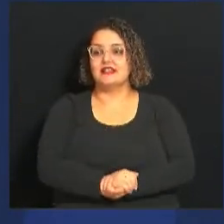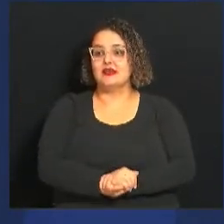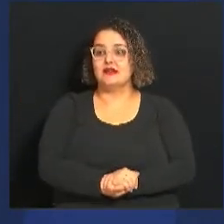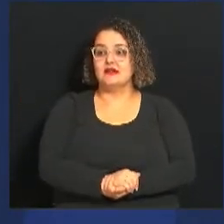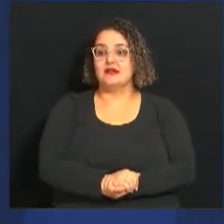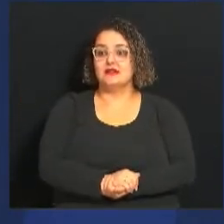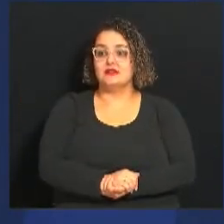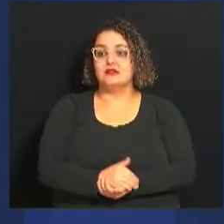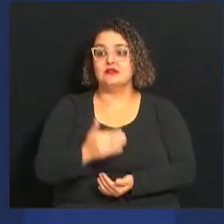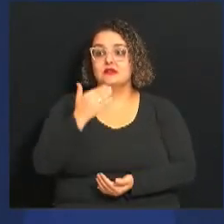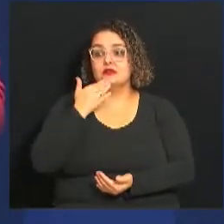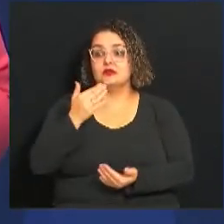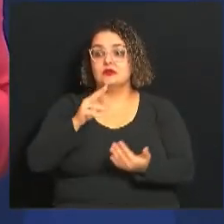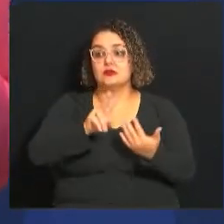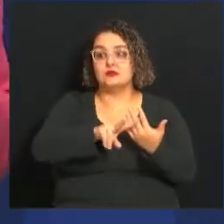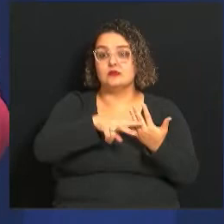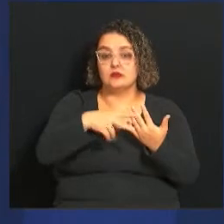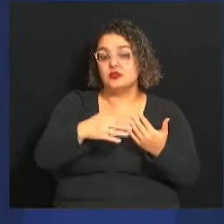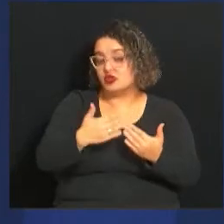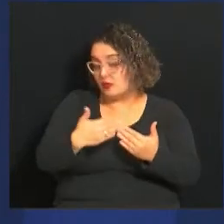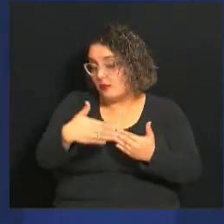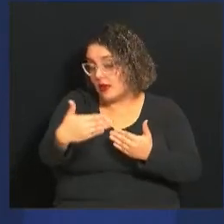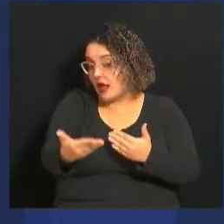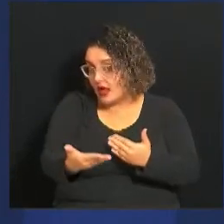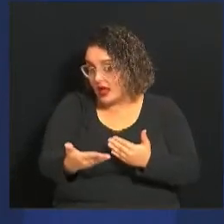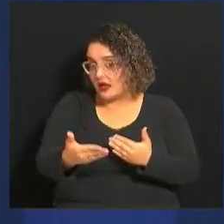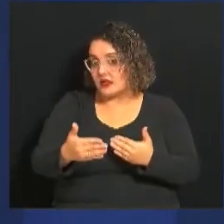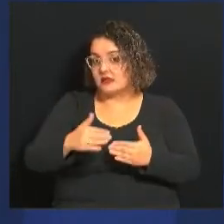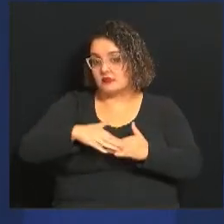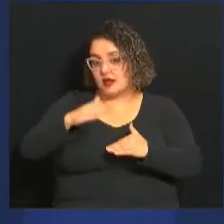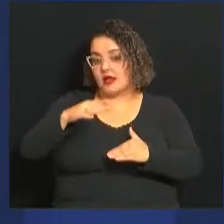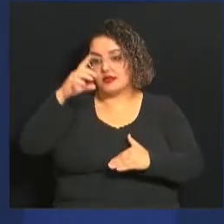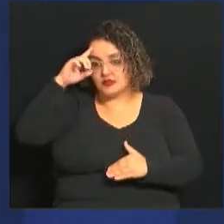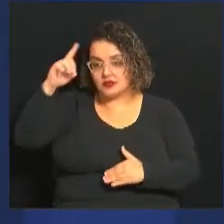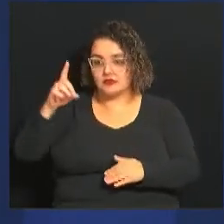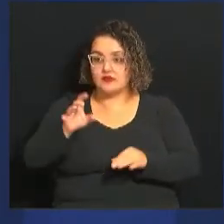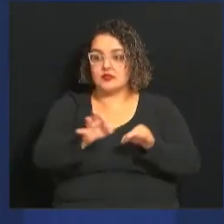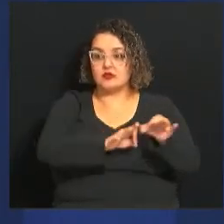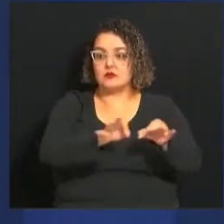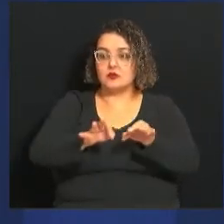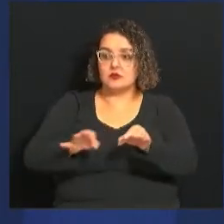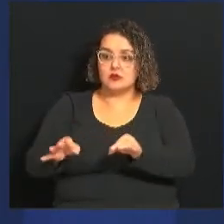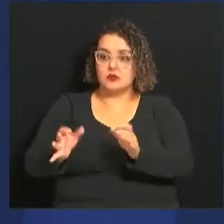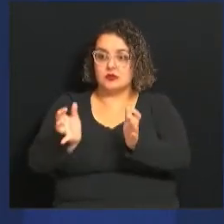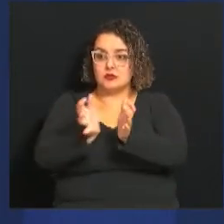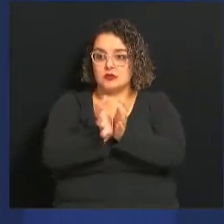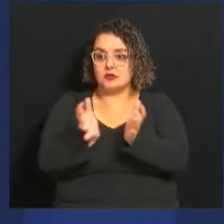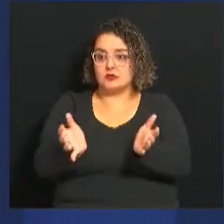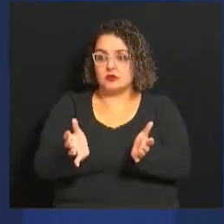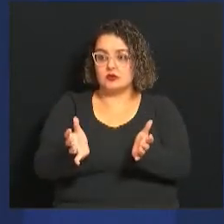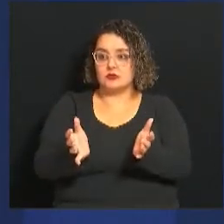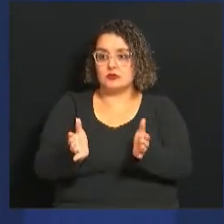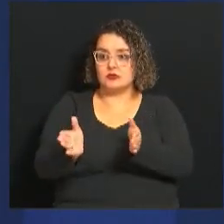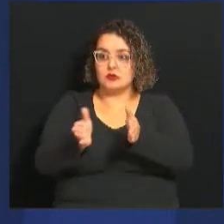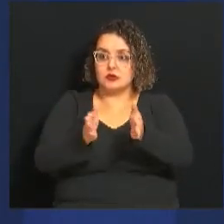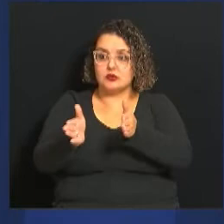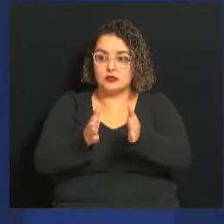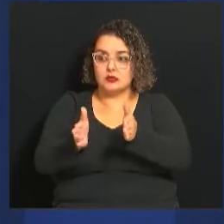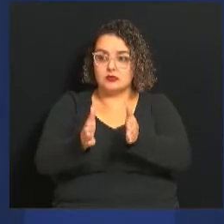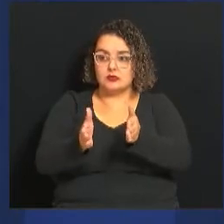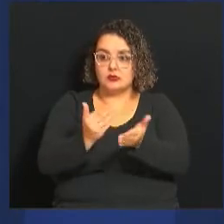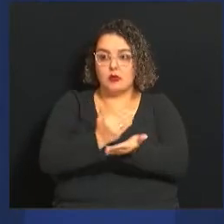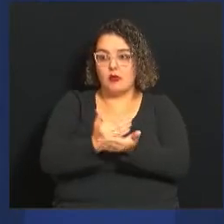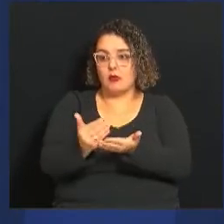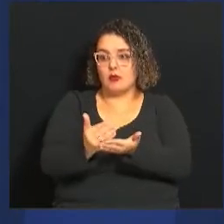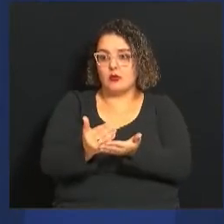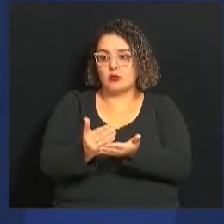o pedido de prorrogação foi porque nós fizemos um planejamento dessa comissão dentro do prazo ali inicial, que dá em